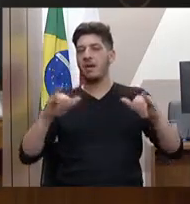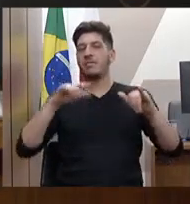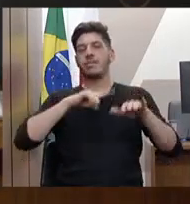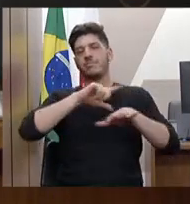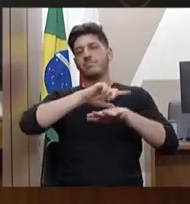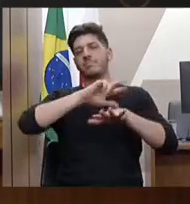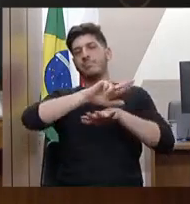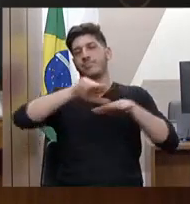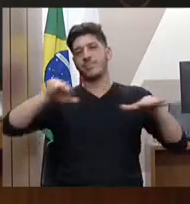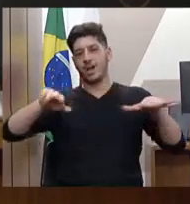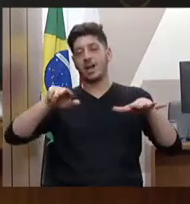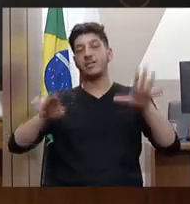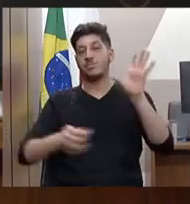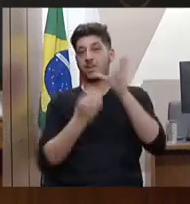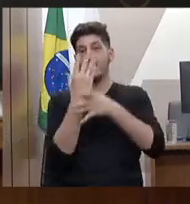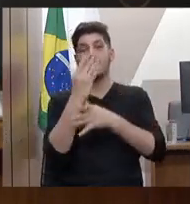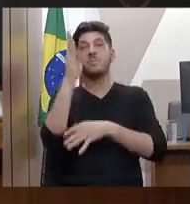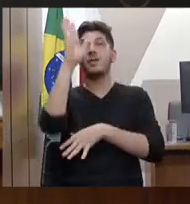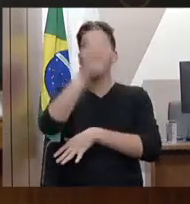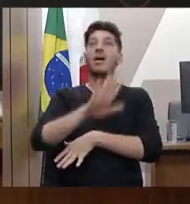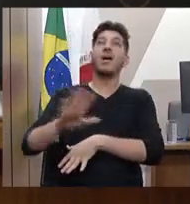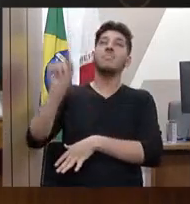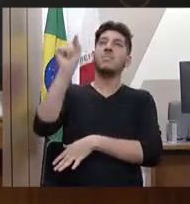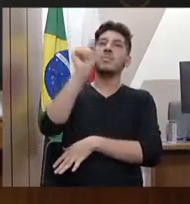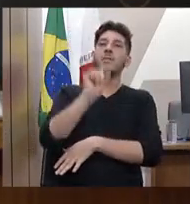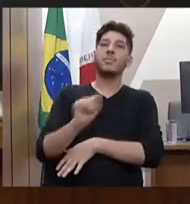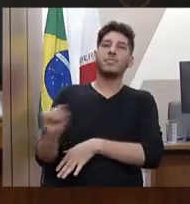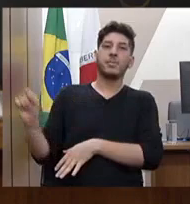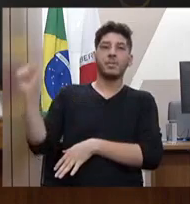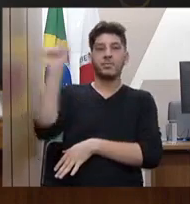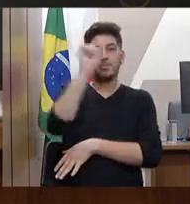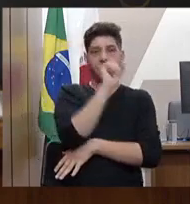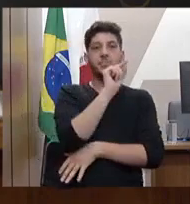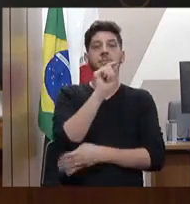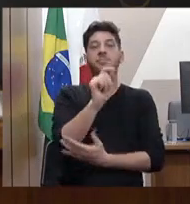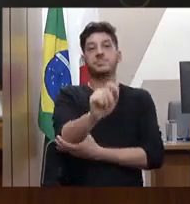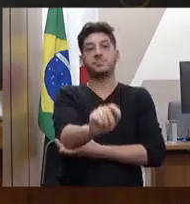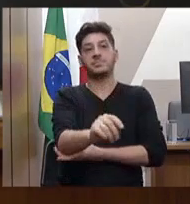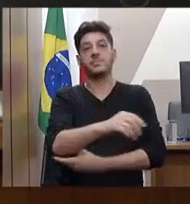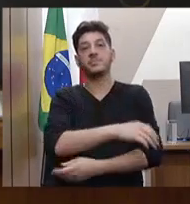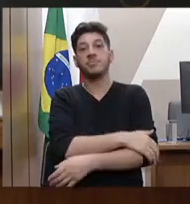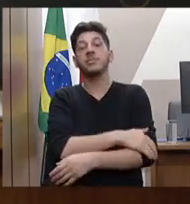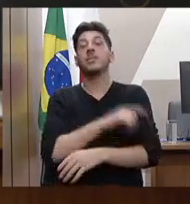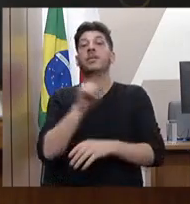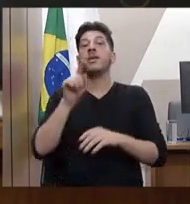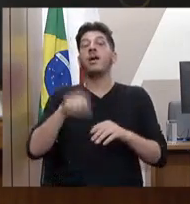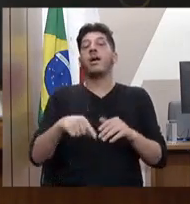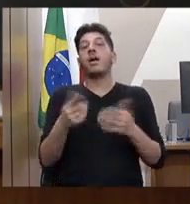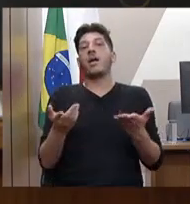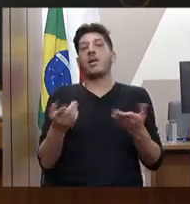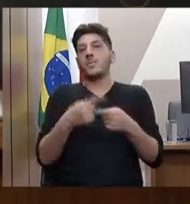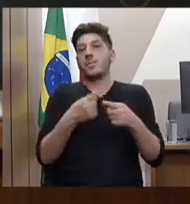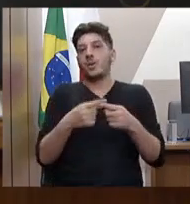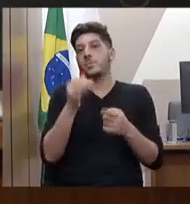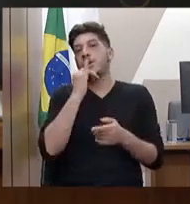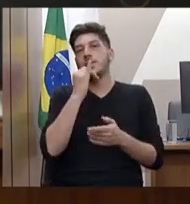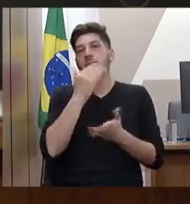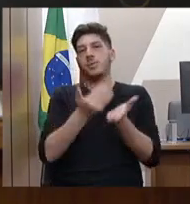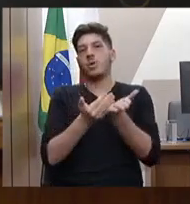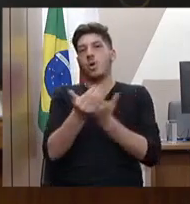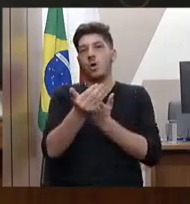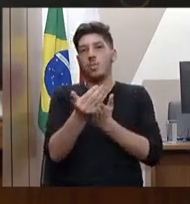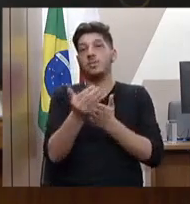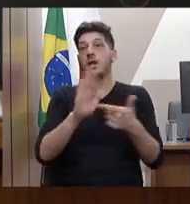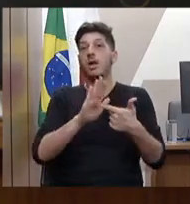que estão sendo desenvolvidas em todo o Brasil de forma muito dinâmica é a partir mesmo de colocar